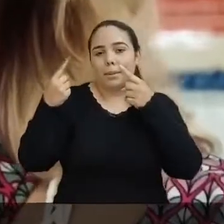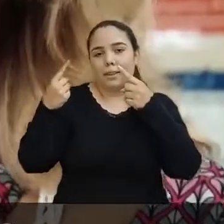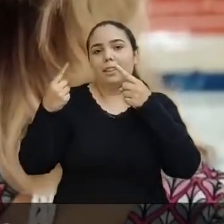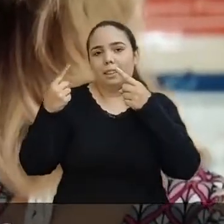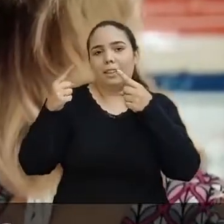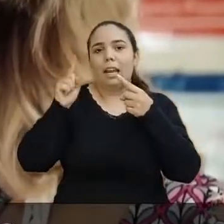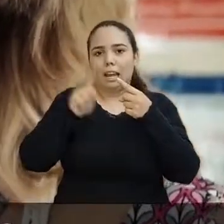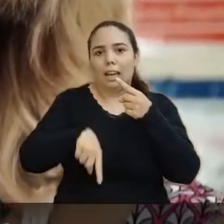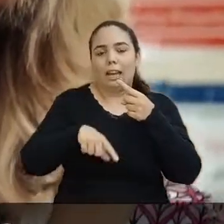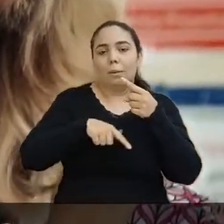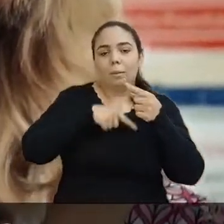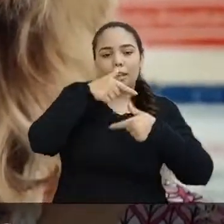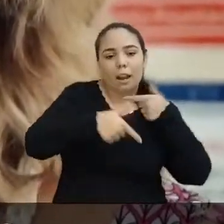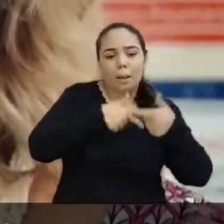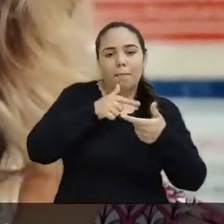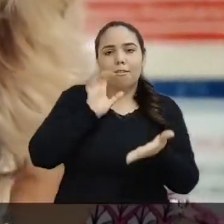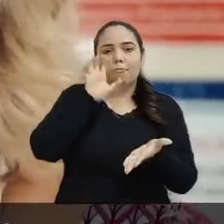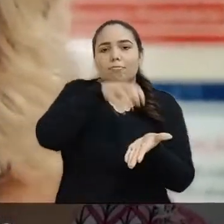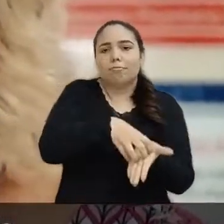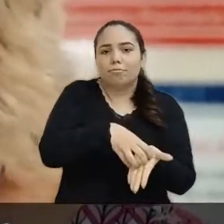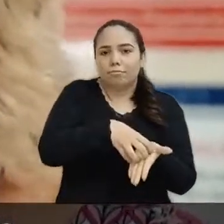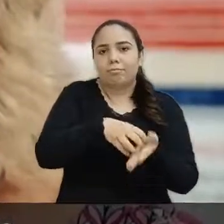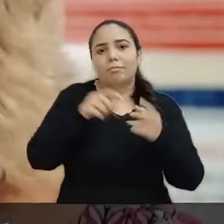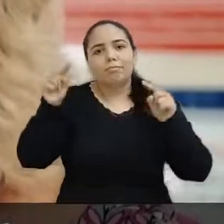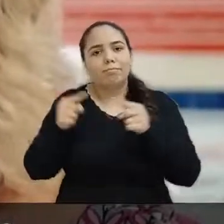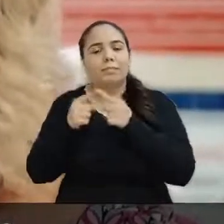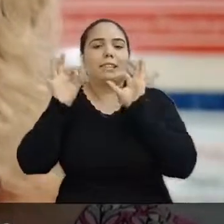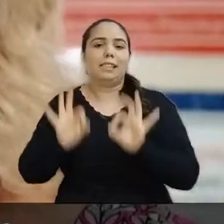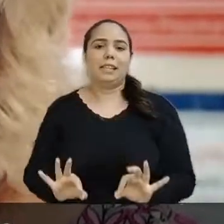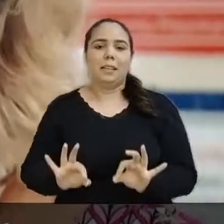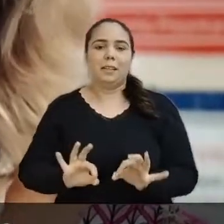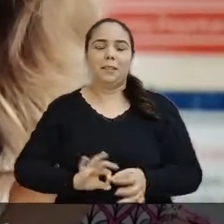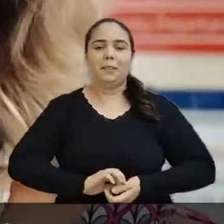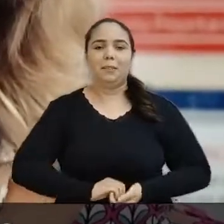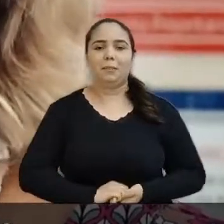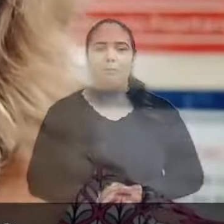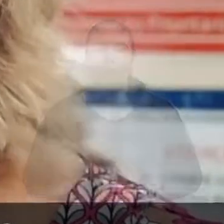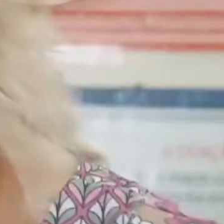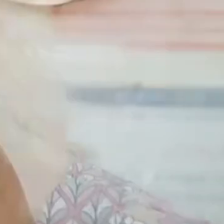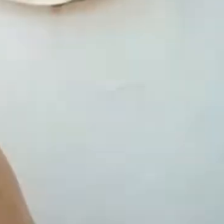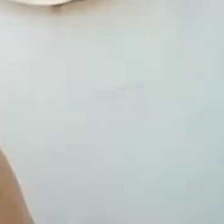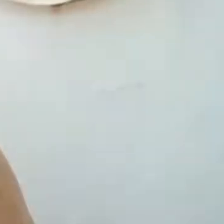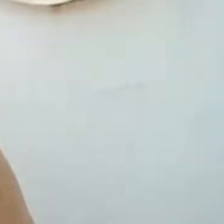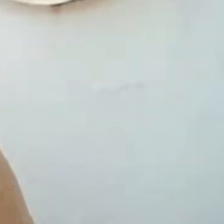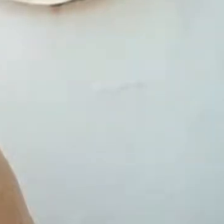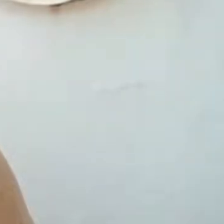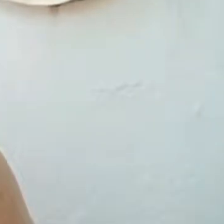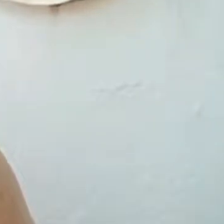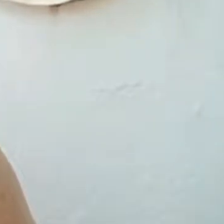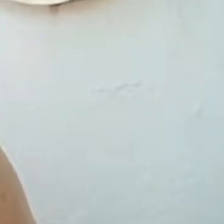complemento que casa com o meu papel de servidora pública.